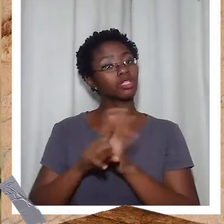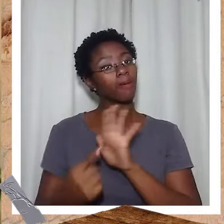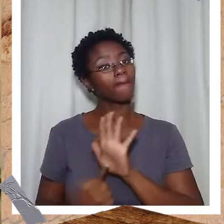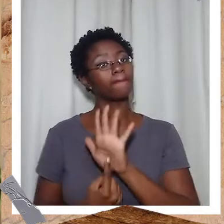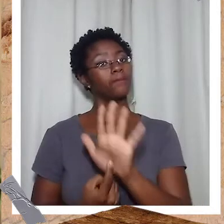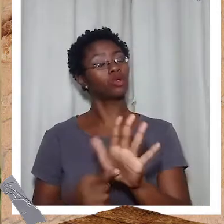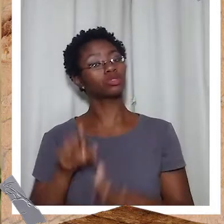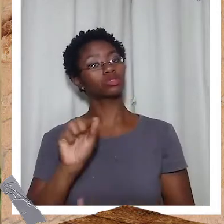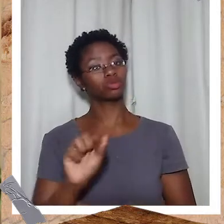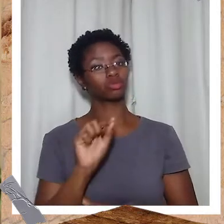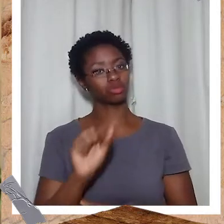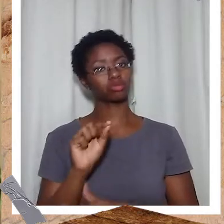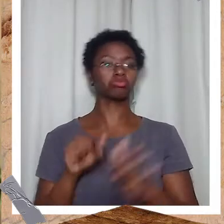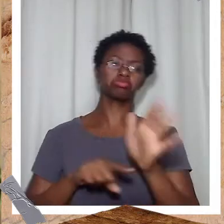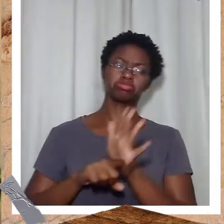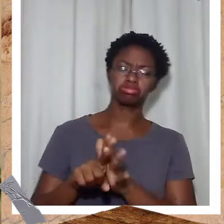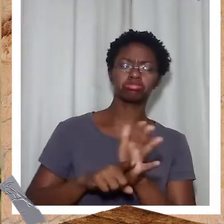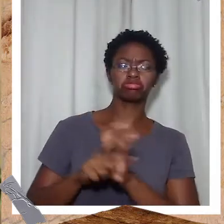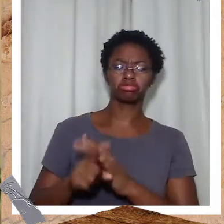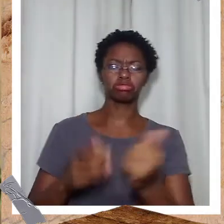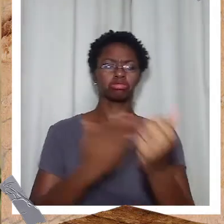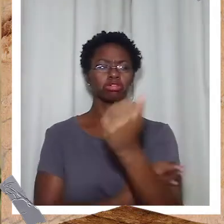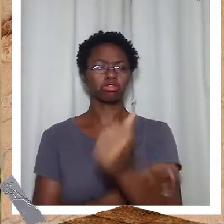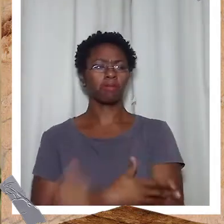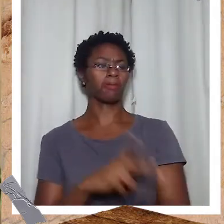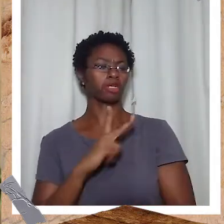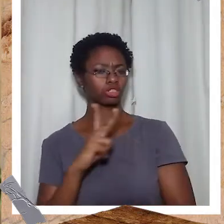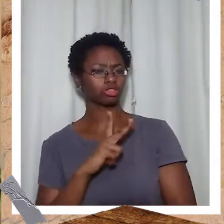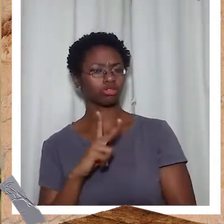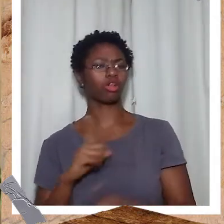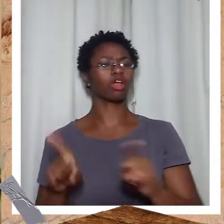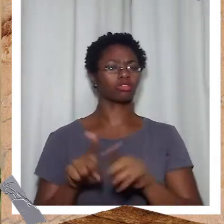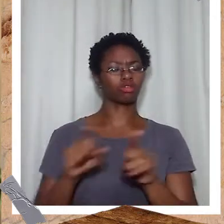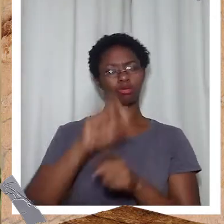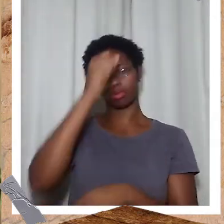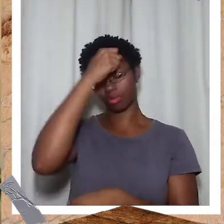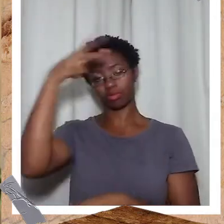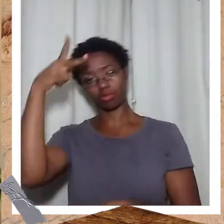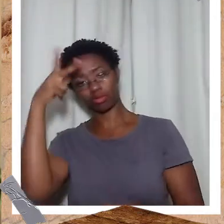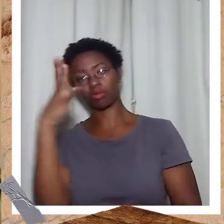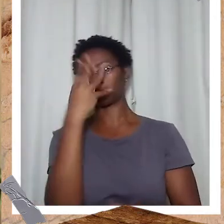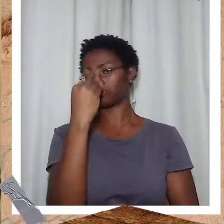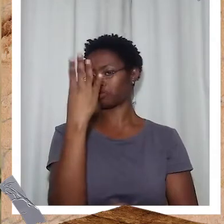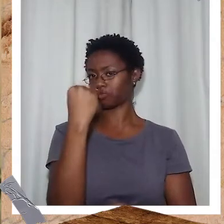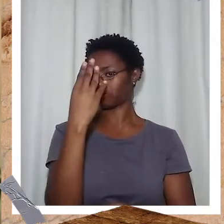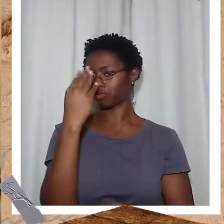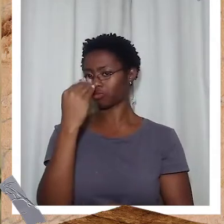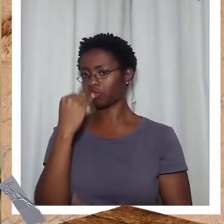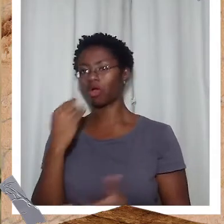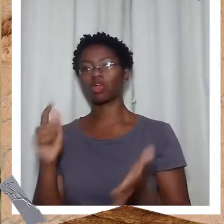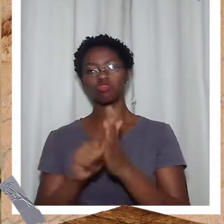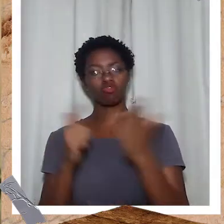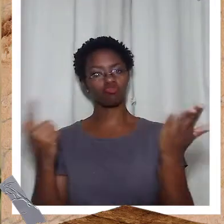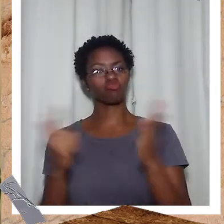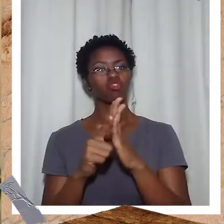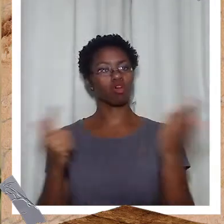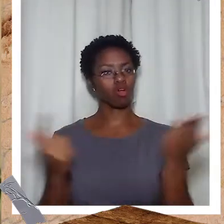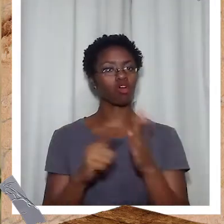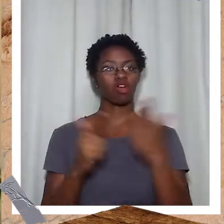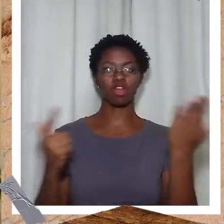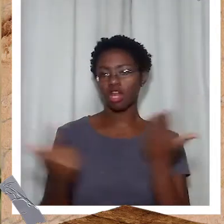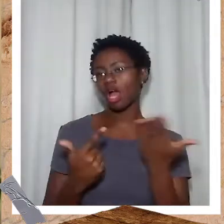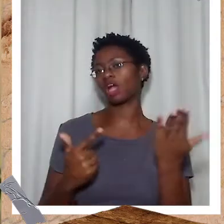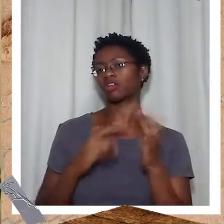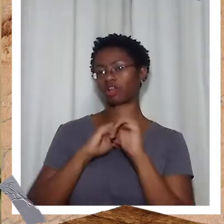de investigações de acervos privados, mas também de acervos públicos, fotografias, a partir de periódicos que vincularam matérias